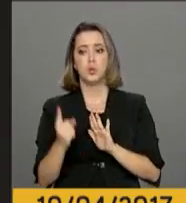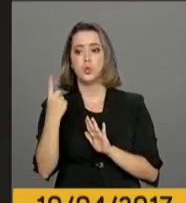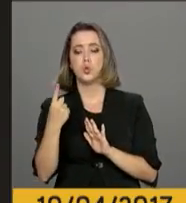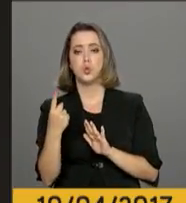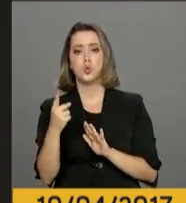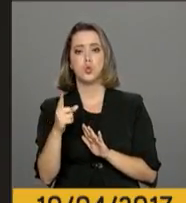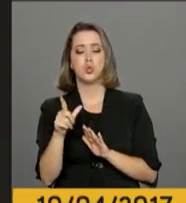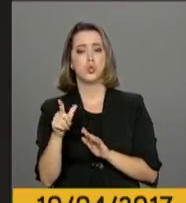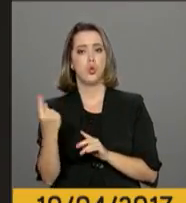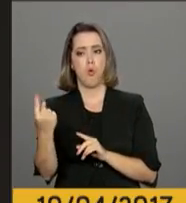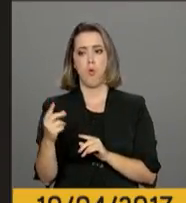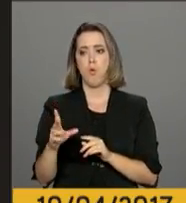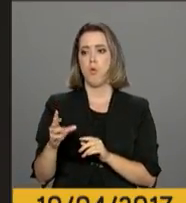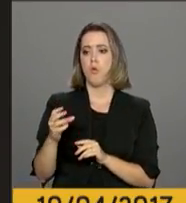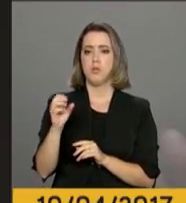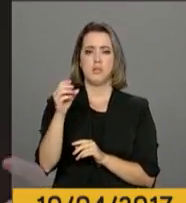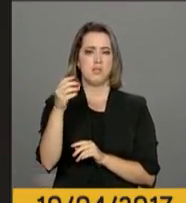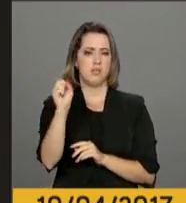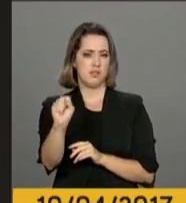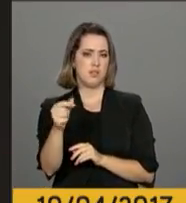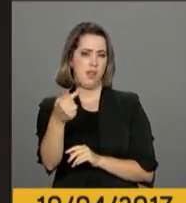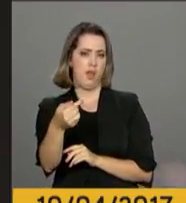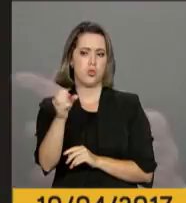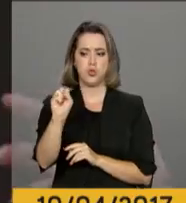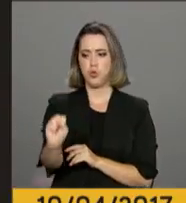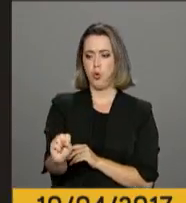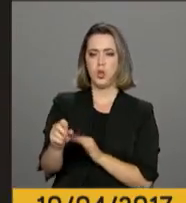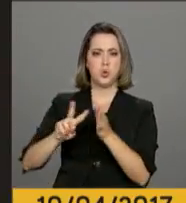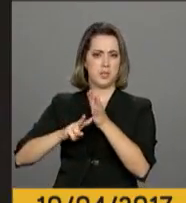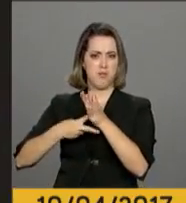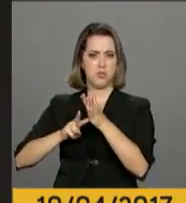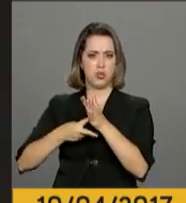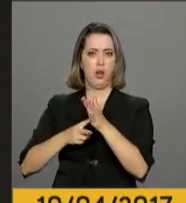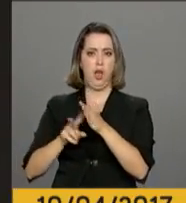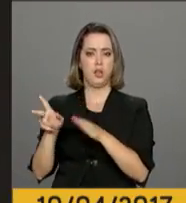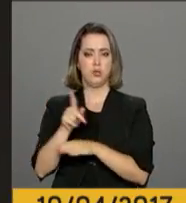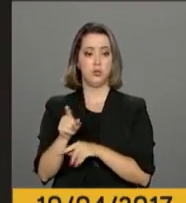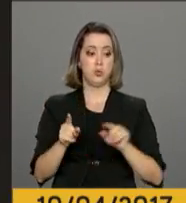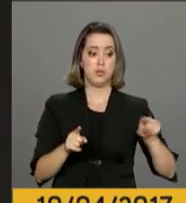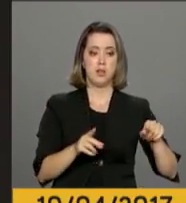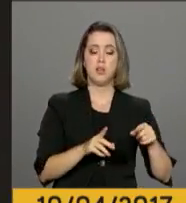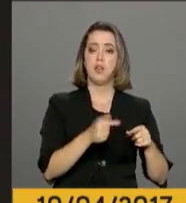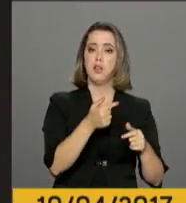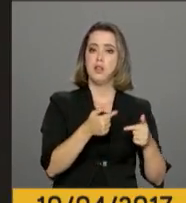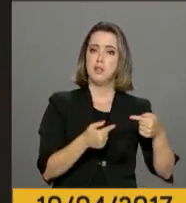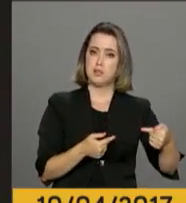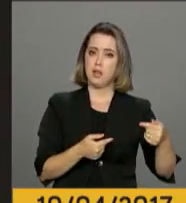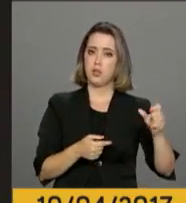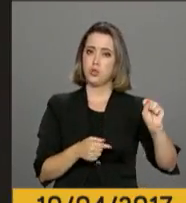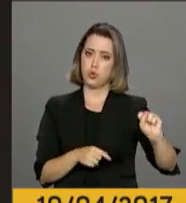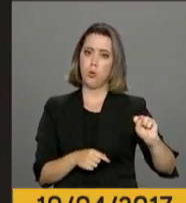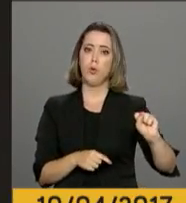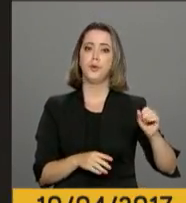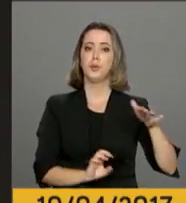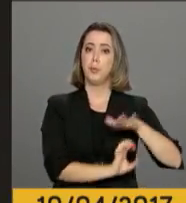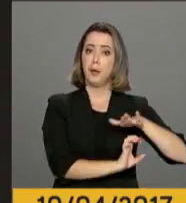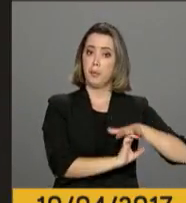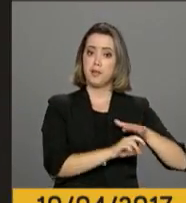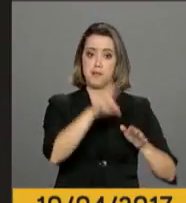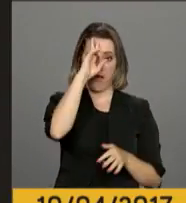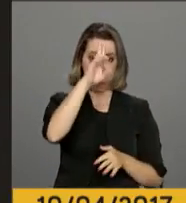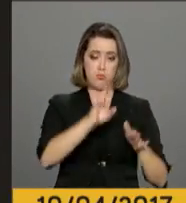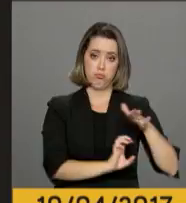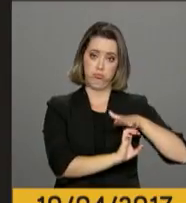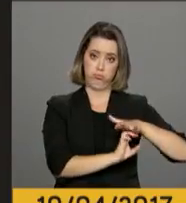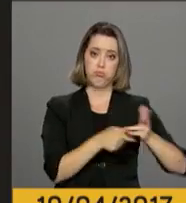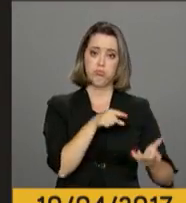falaram 7 ou 8 sindicalistas e 7 ou 8 empresários, entre os quais o nosso presidente da Fiesp, o Paulo Scaff.